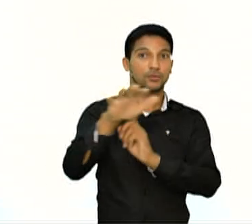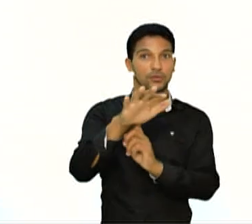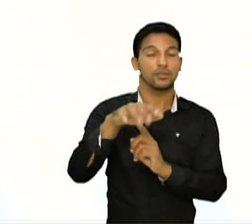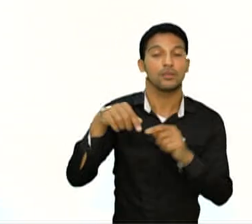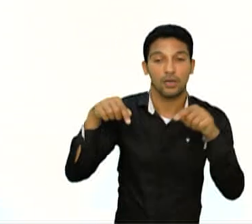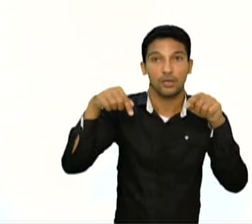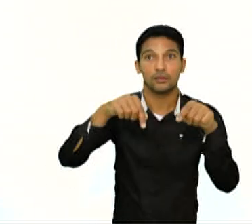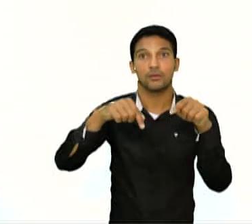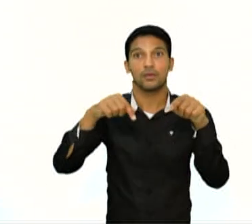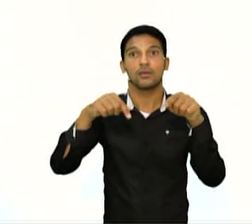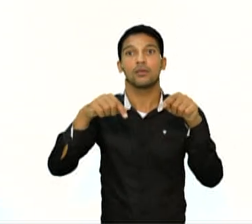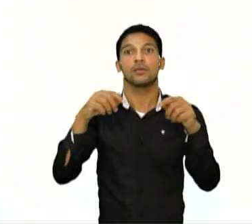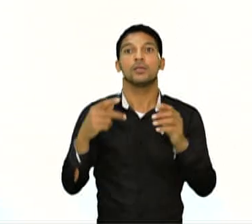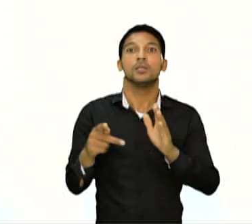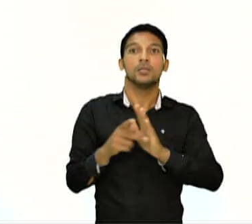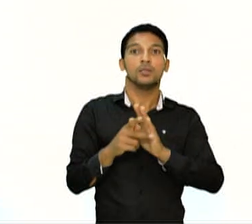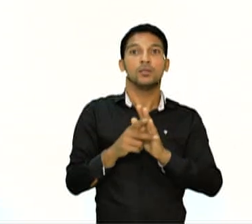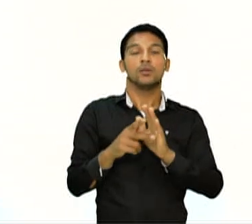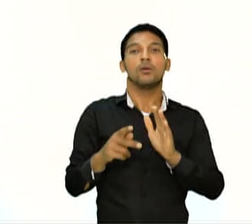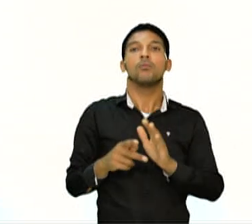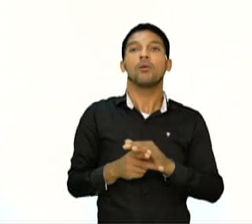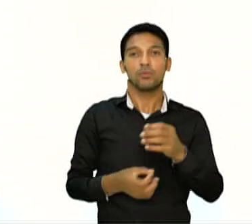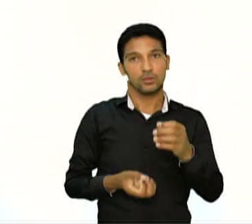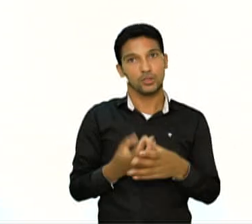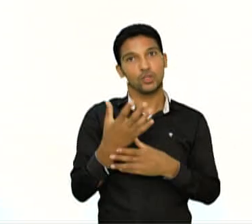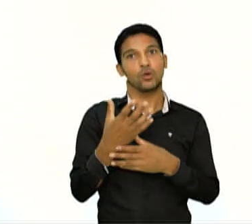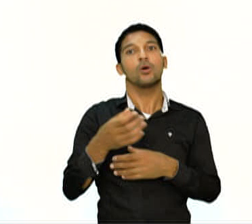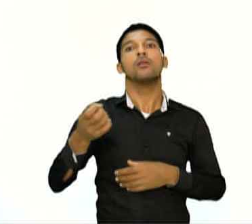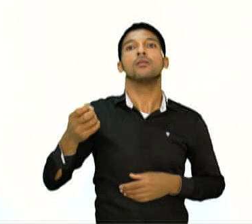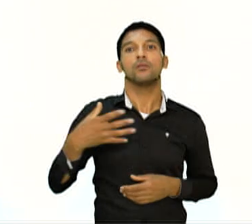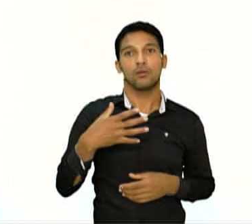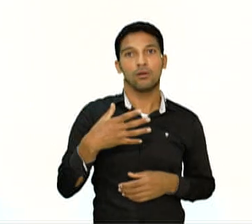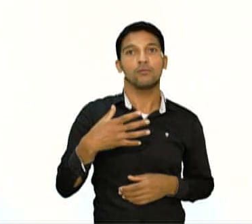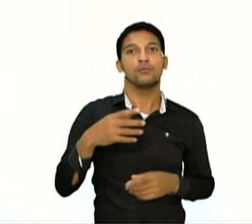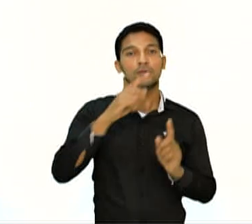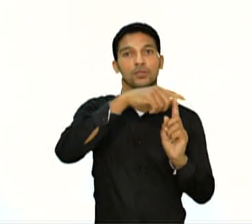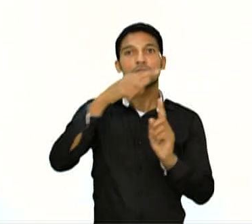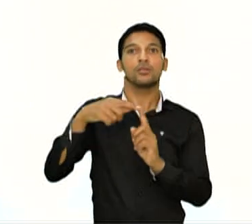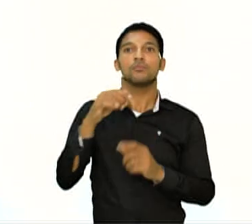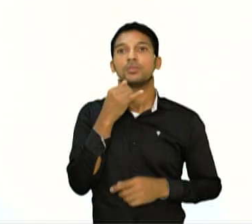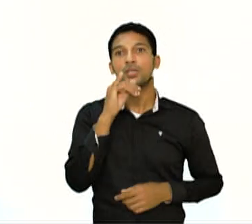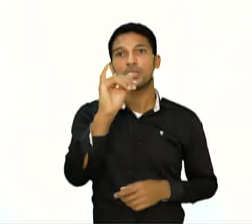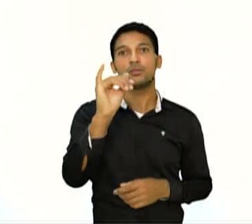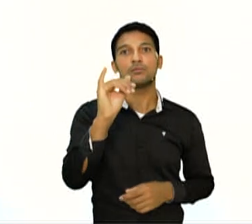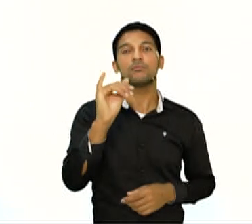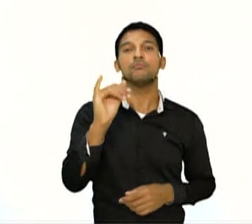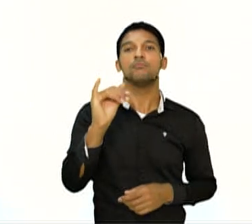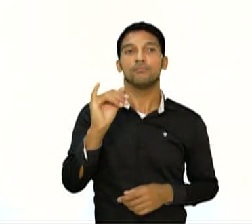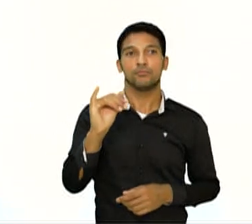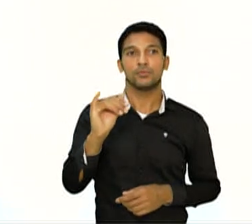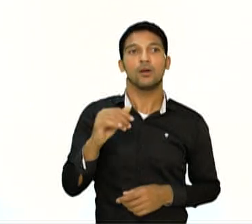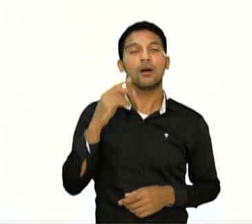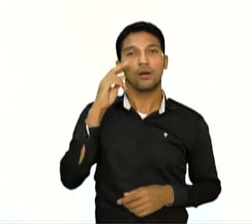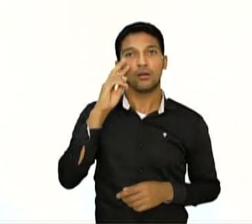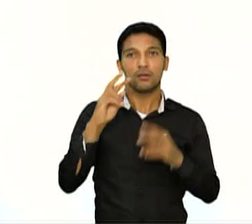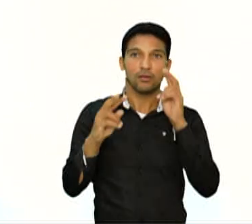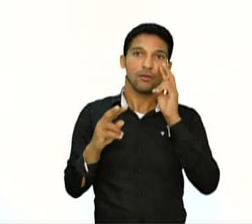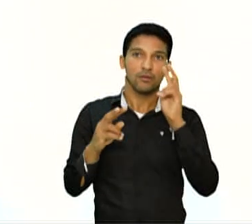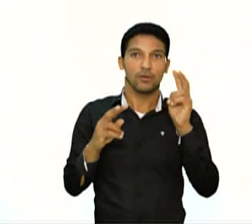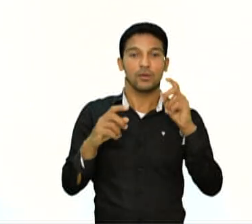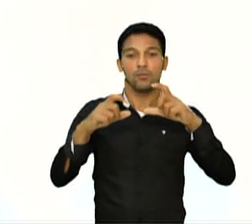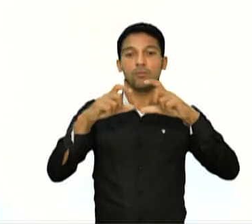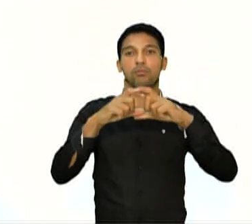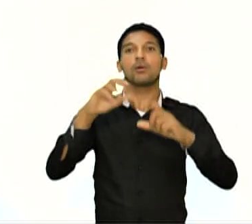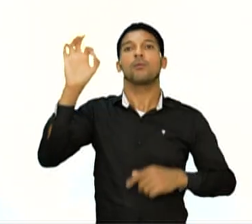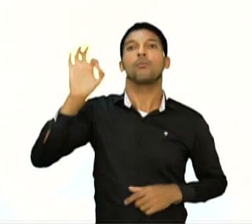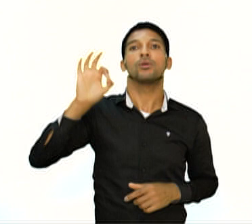a contínua incorporação de novas fontes energéticas. Temos aqui um percentual de 2001, mas é uma questão bem pertinente e por